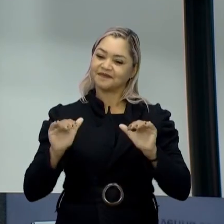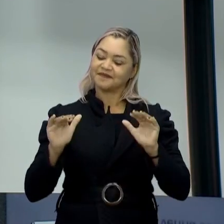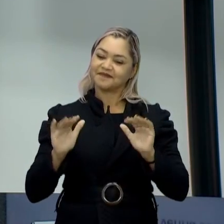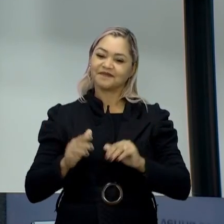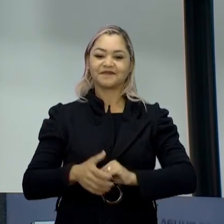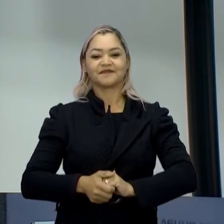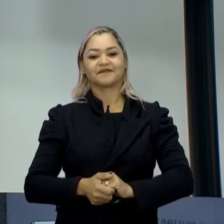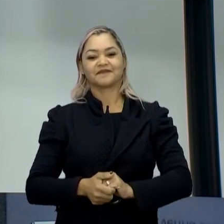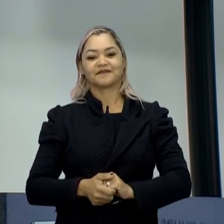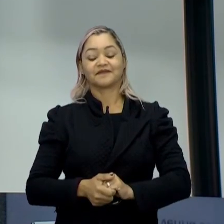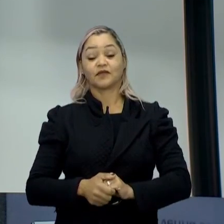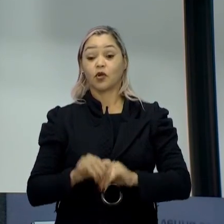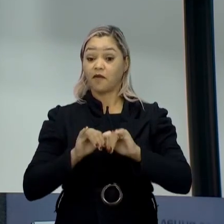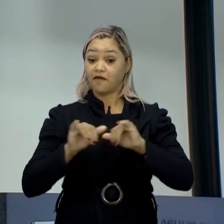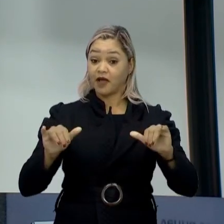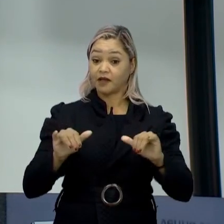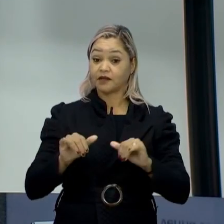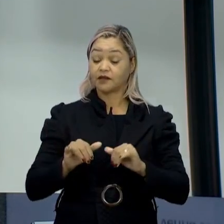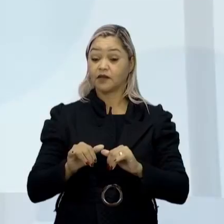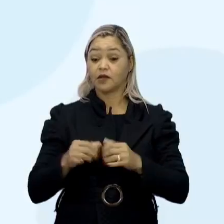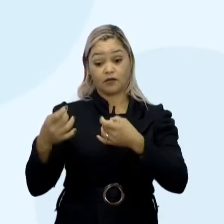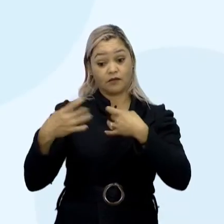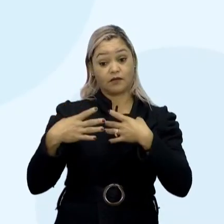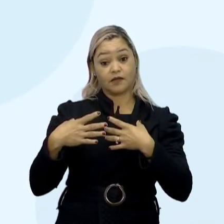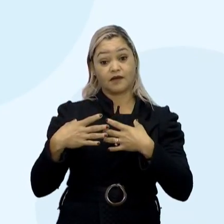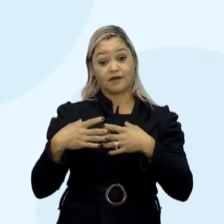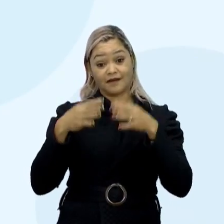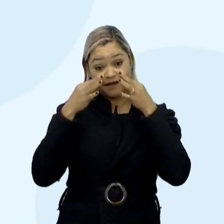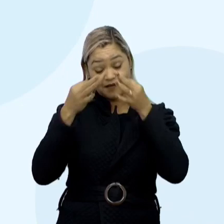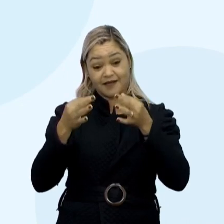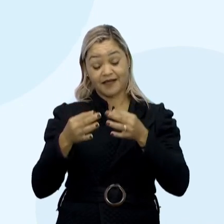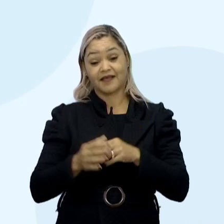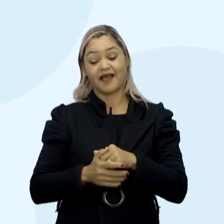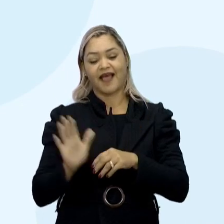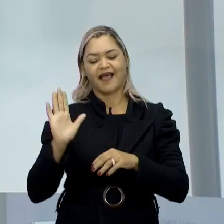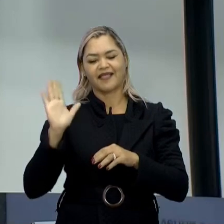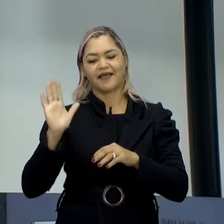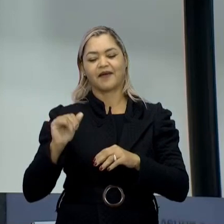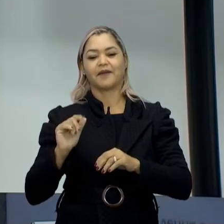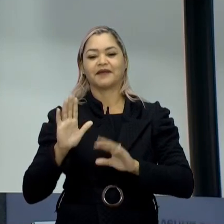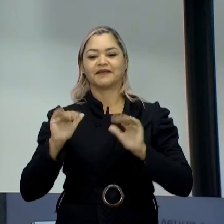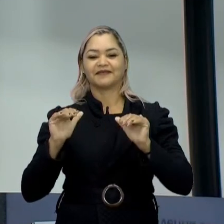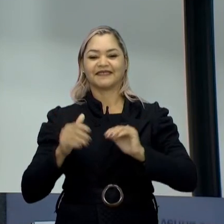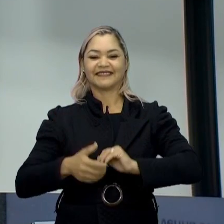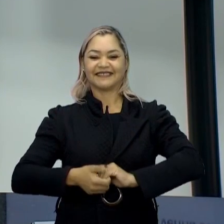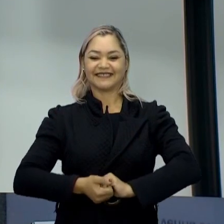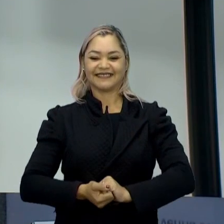e, como eu sempre digo para vocês, não me abandonem, se liga na mídia. Até a próxima!